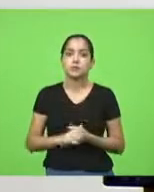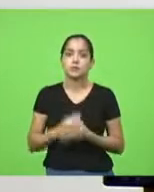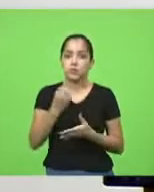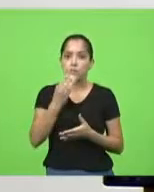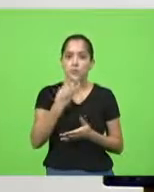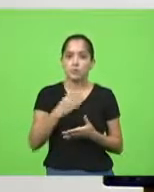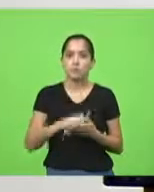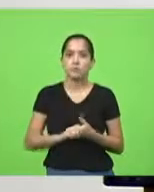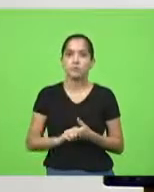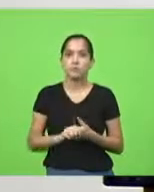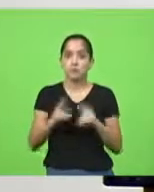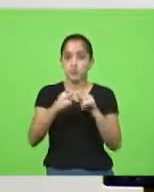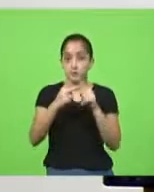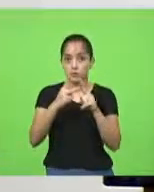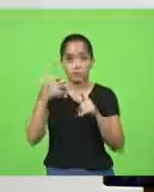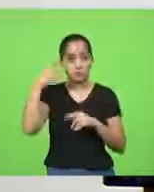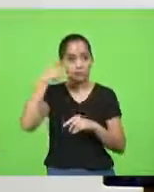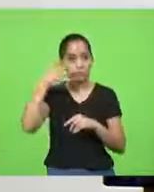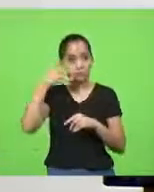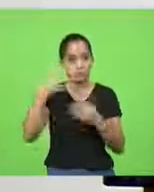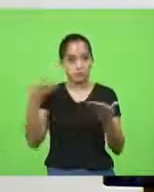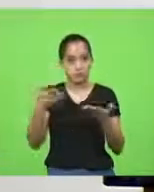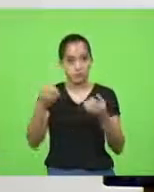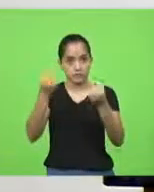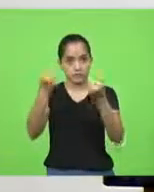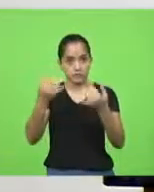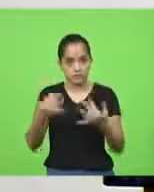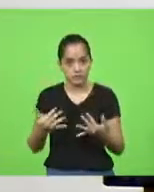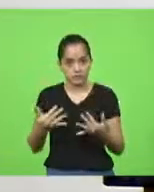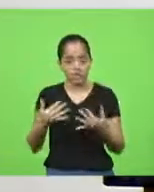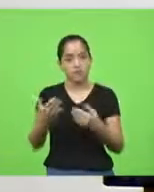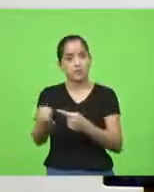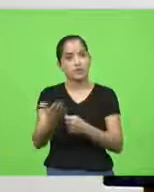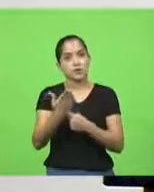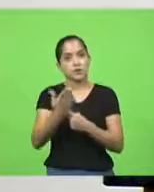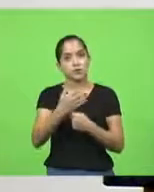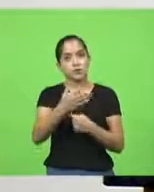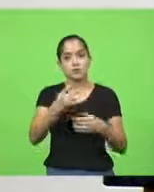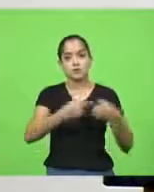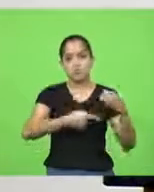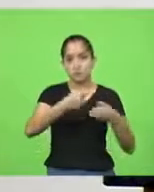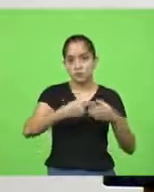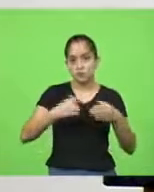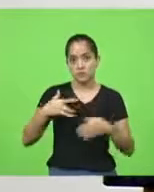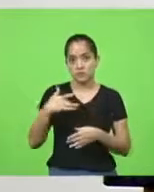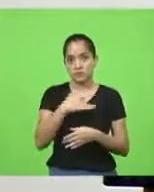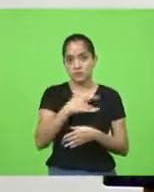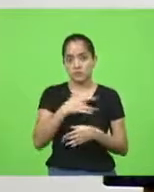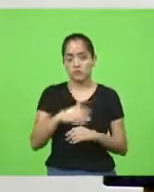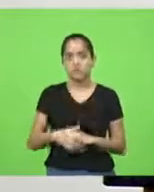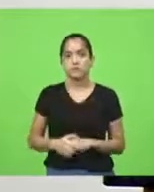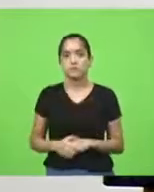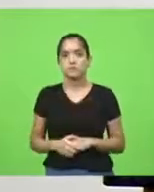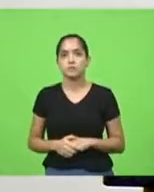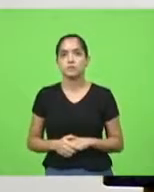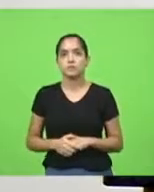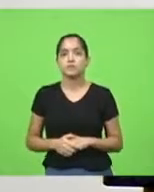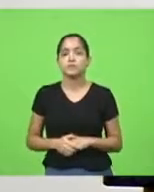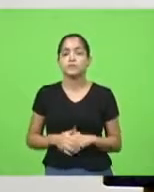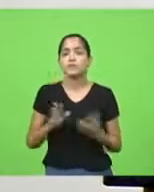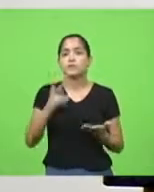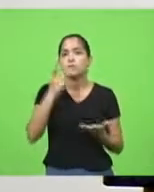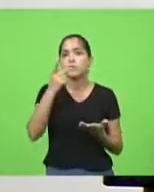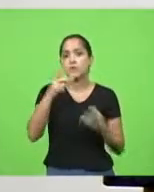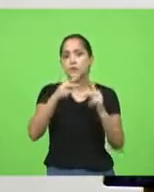para duas coisas que eu quero falar hoje aqui, que eu quero a ajuda da Comissão de Saúde desta casa. Vou falar sobre